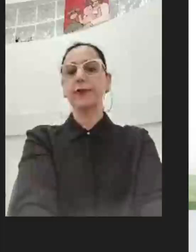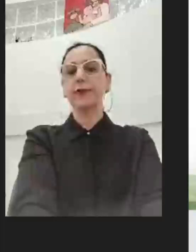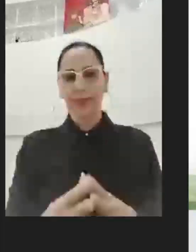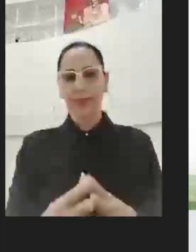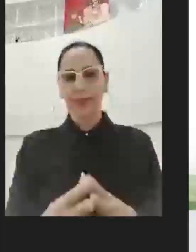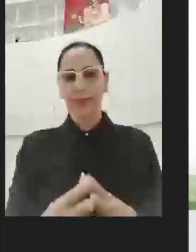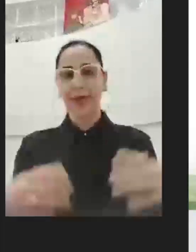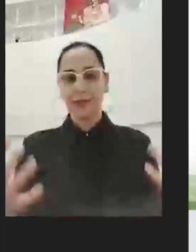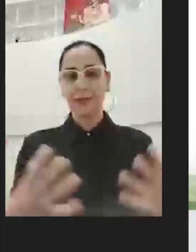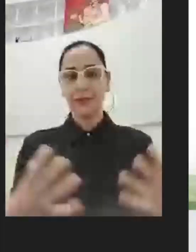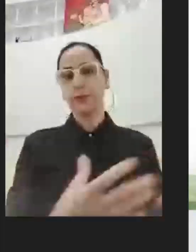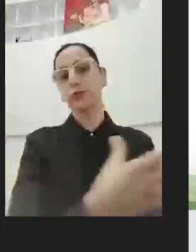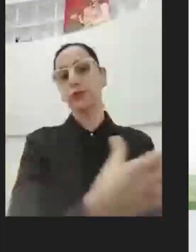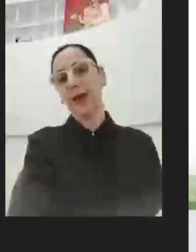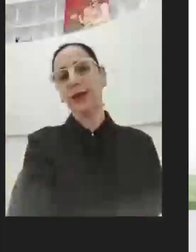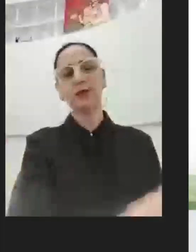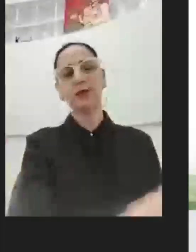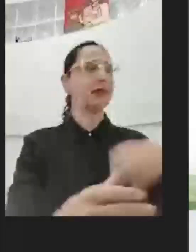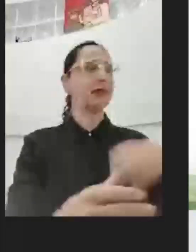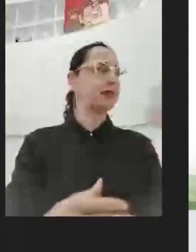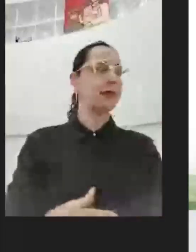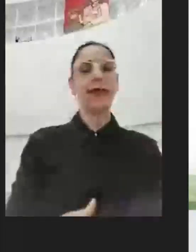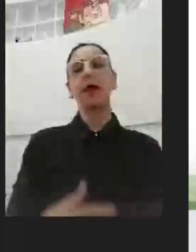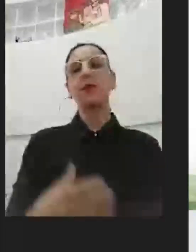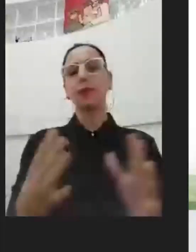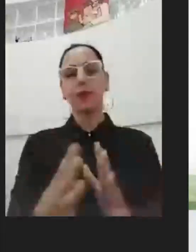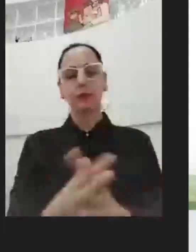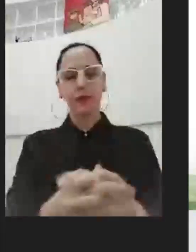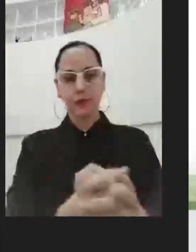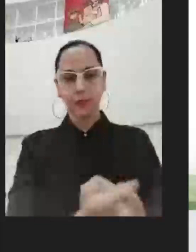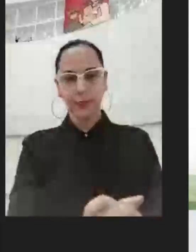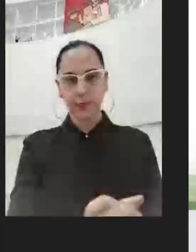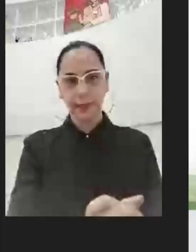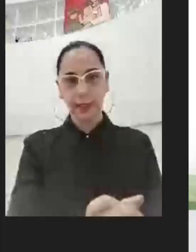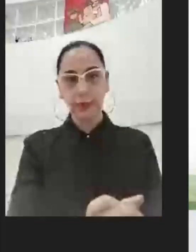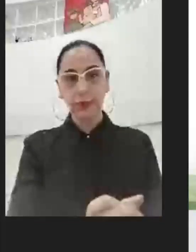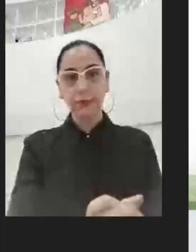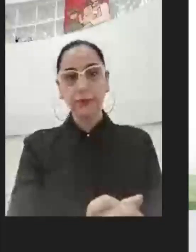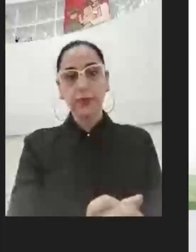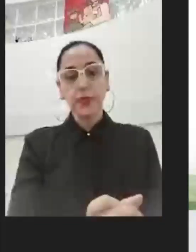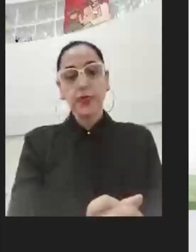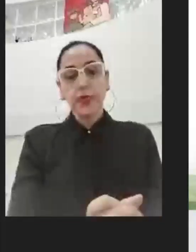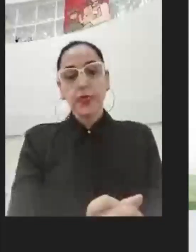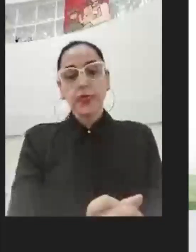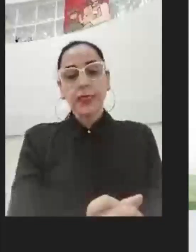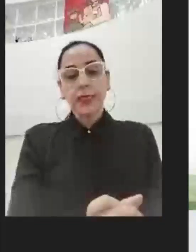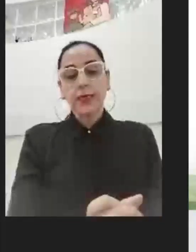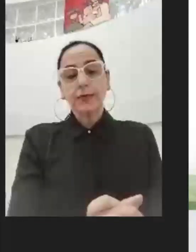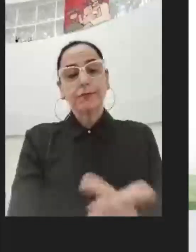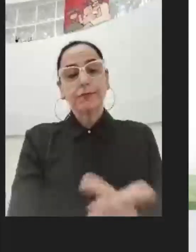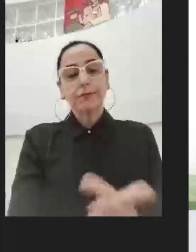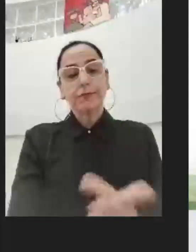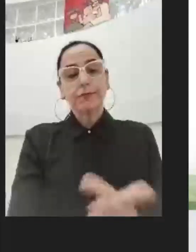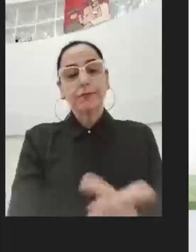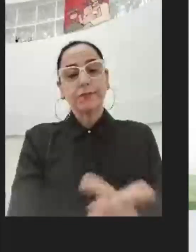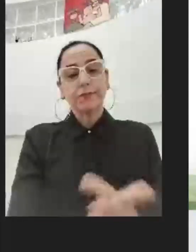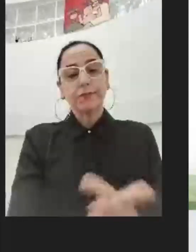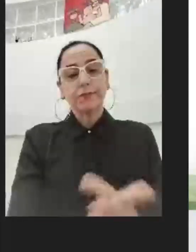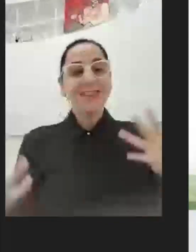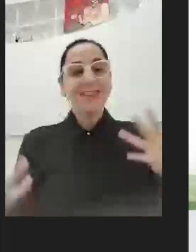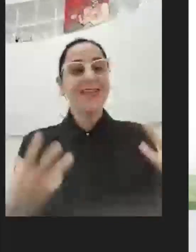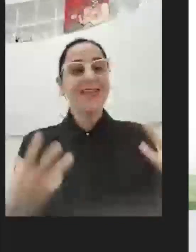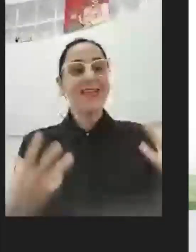falta, muitas vezes, ali da participação do pai, por ele ter que trabalhar, por ele não ter esse conhecimento.